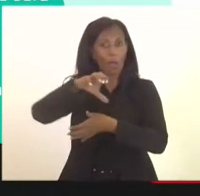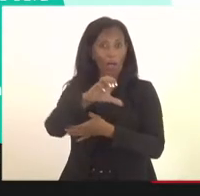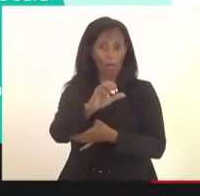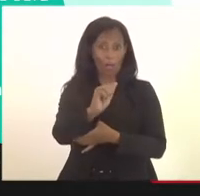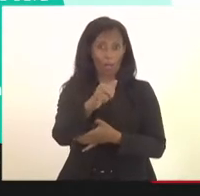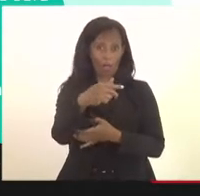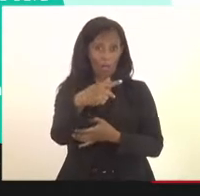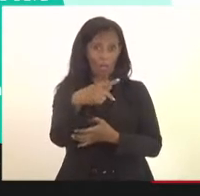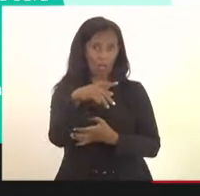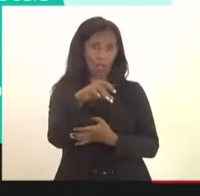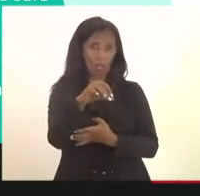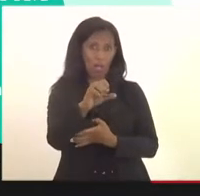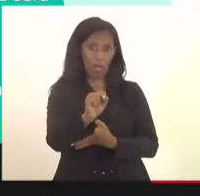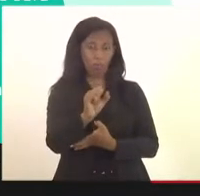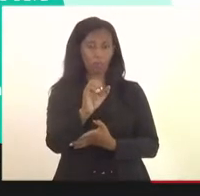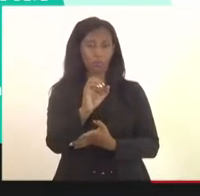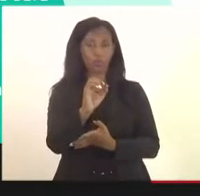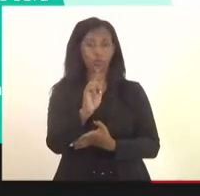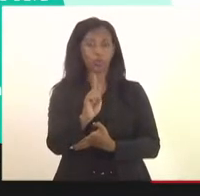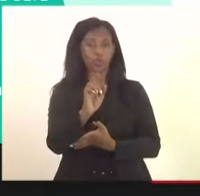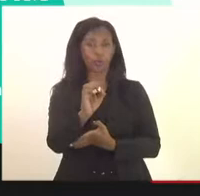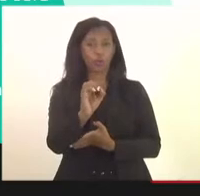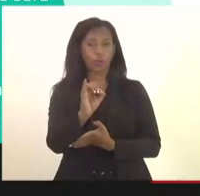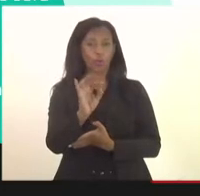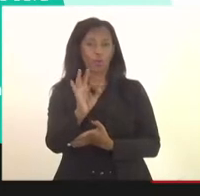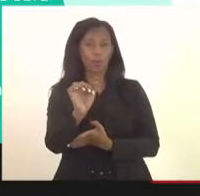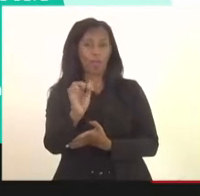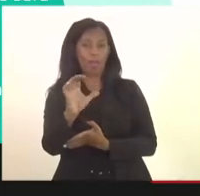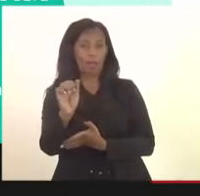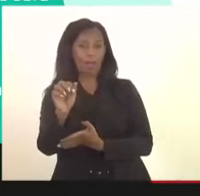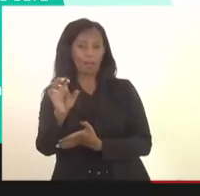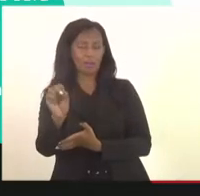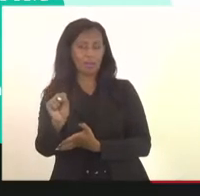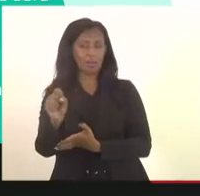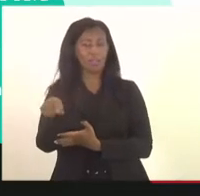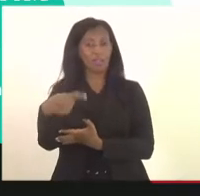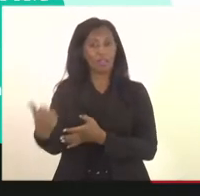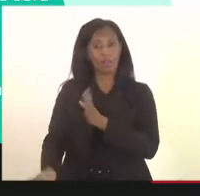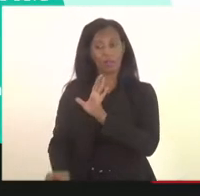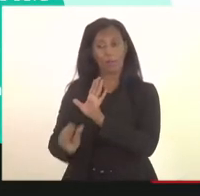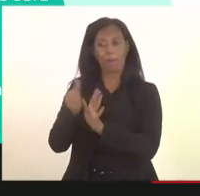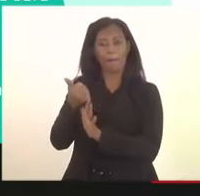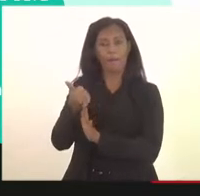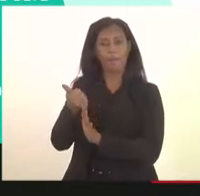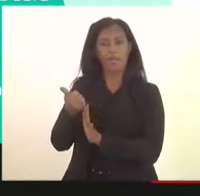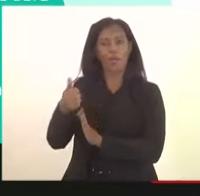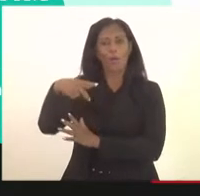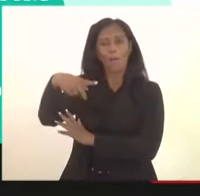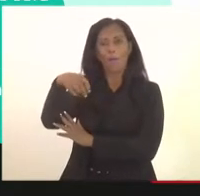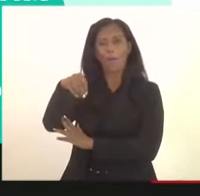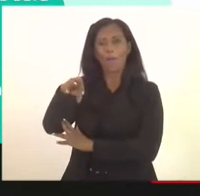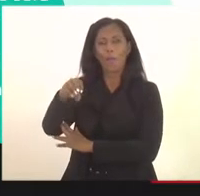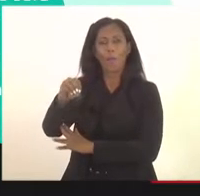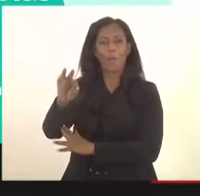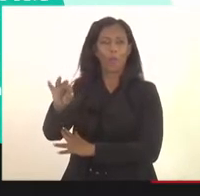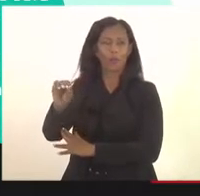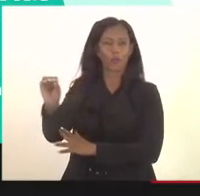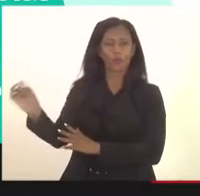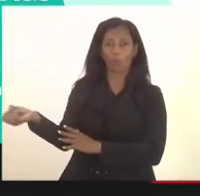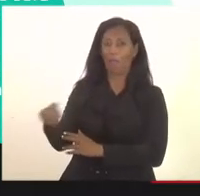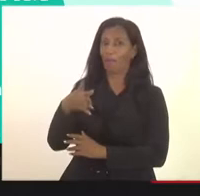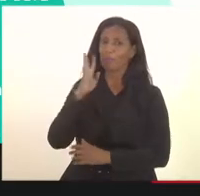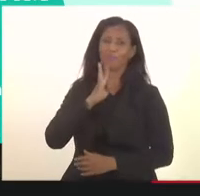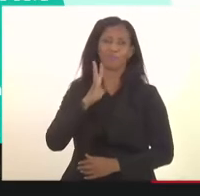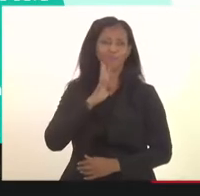Goitacás. Então, nós, esse ano ainda vai entrar um primeiro poço em produção, já do módulo 3 de espadarte, o que é uma coisa muito